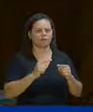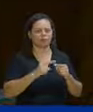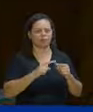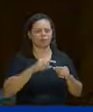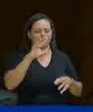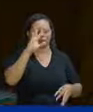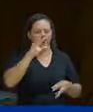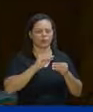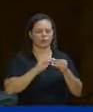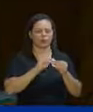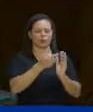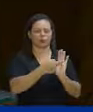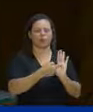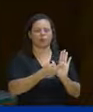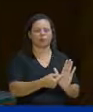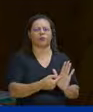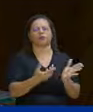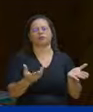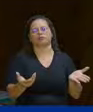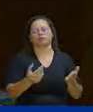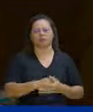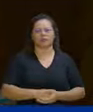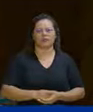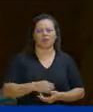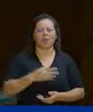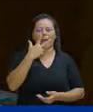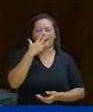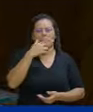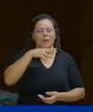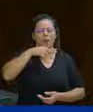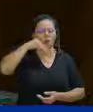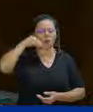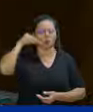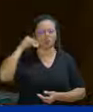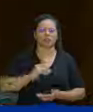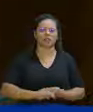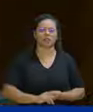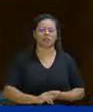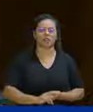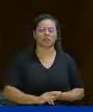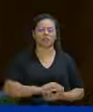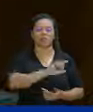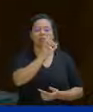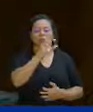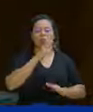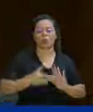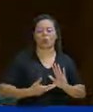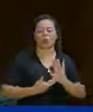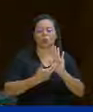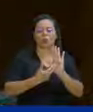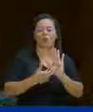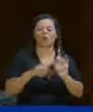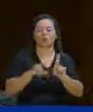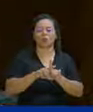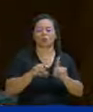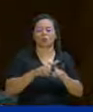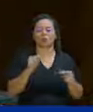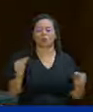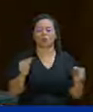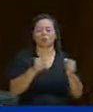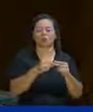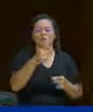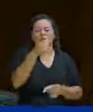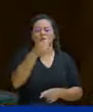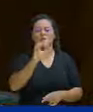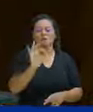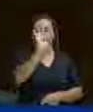Nesse ponto, ao assentar a omissão, o relator fixou o percentual de 10% sobre o montante recebido do